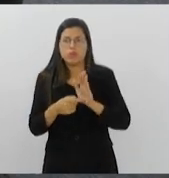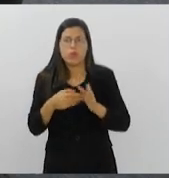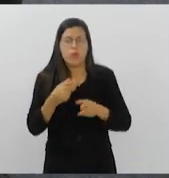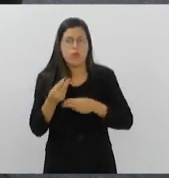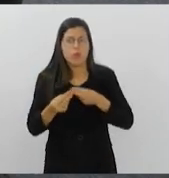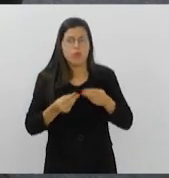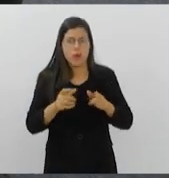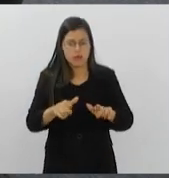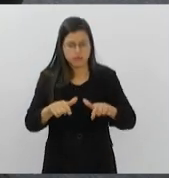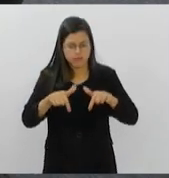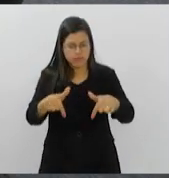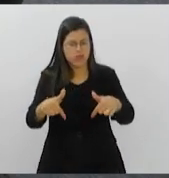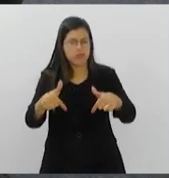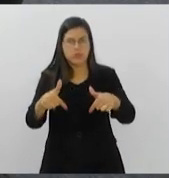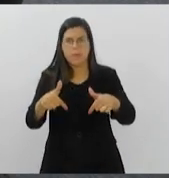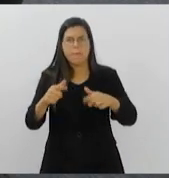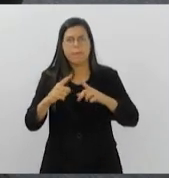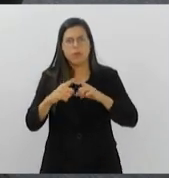atitude, às vezes, sem pensar